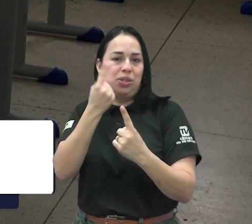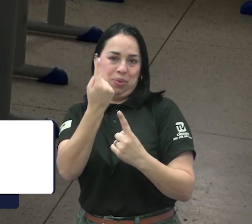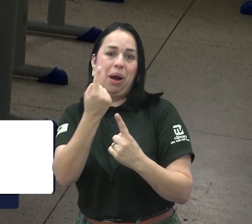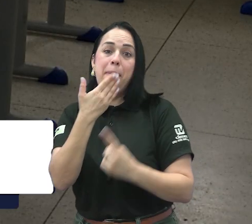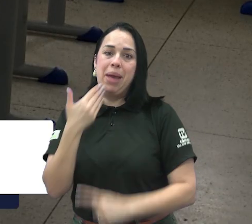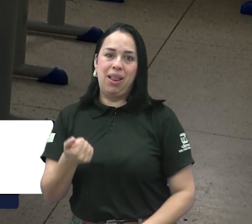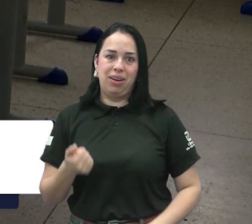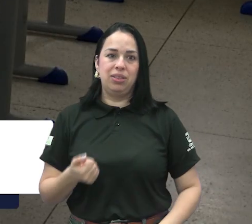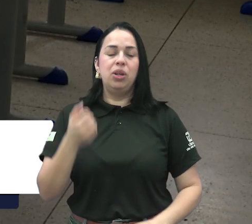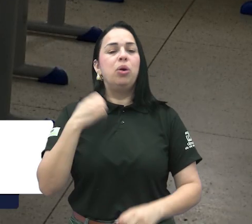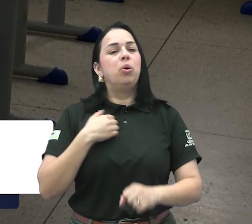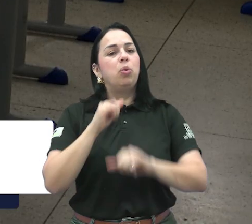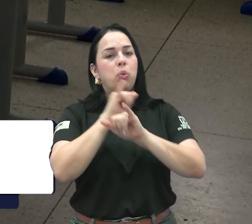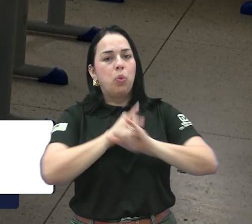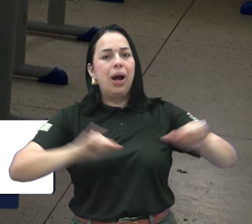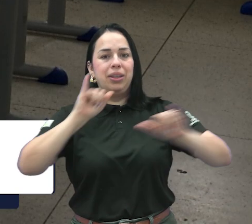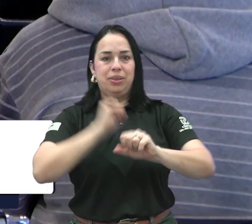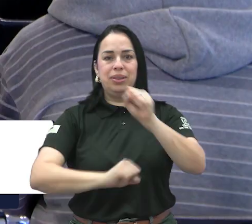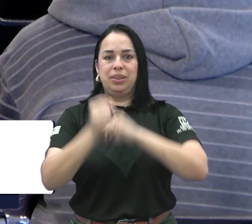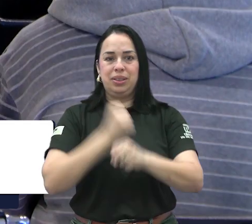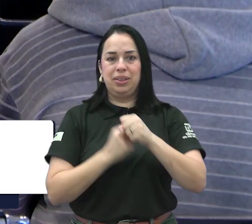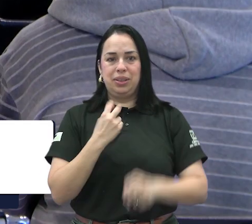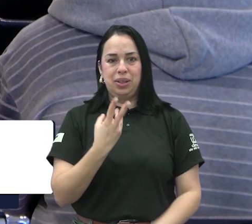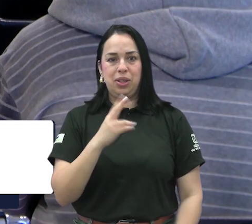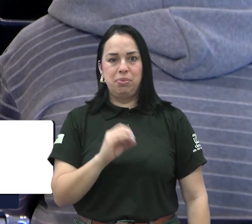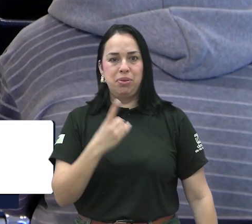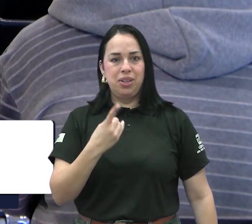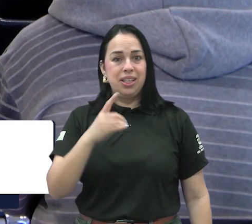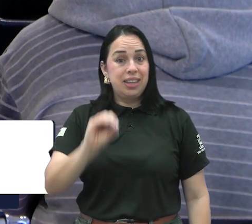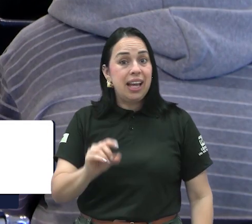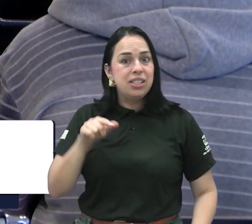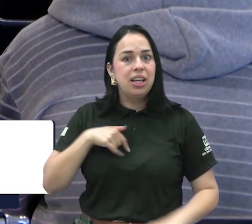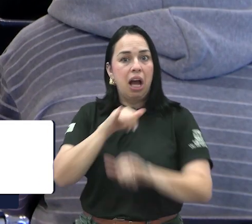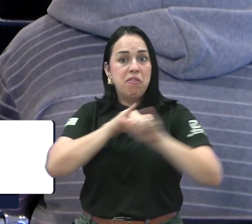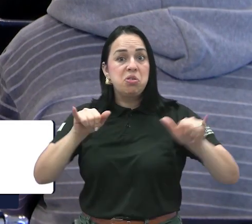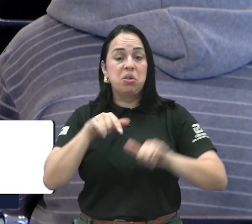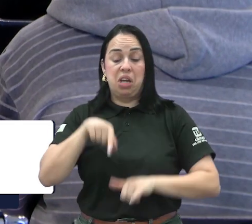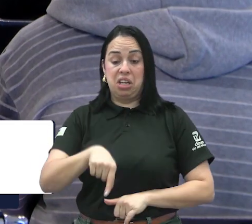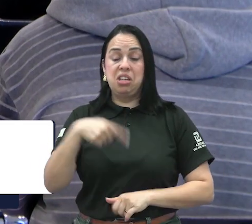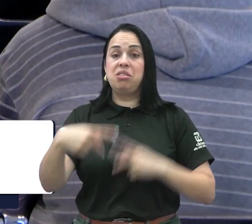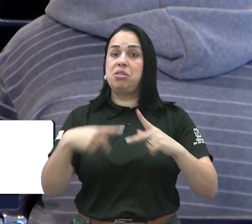último cálculo divulgado em 2010 apontou um resultado de